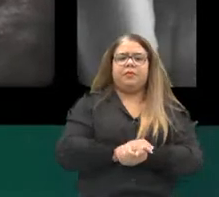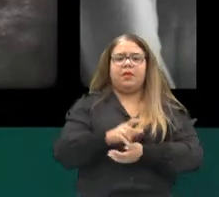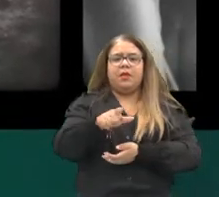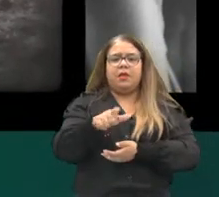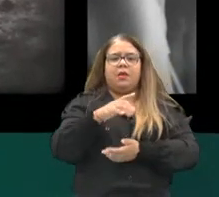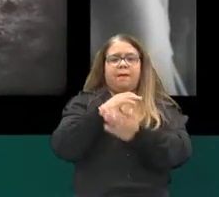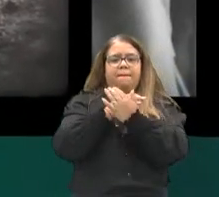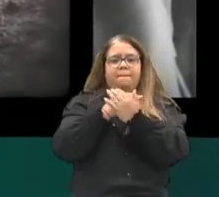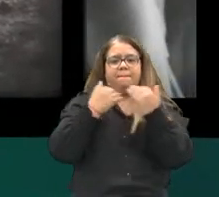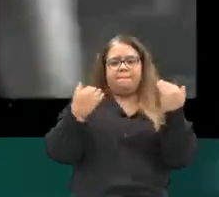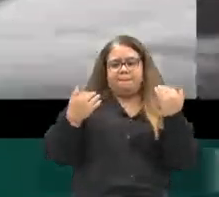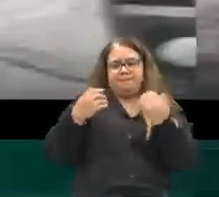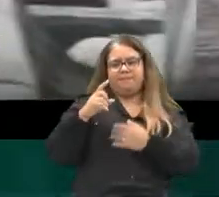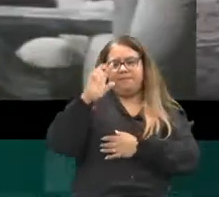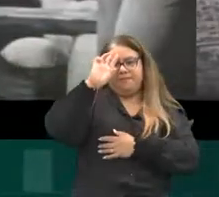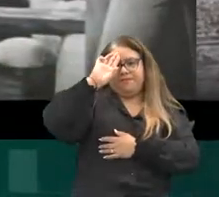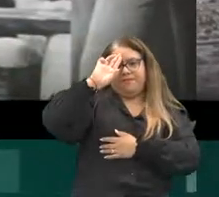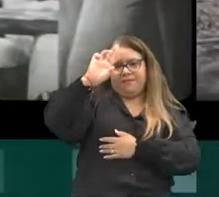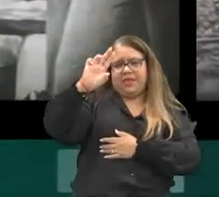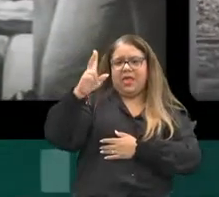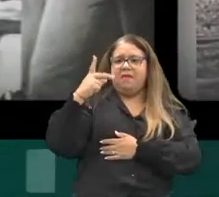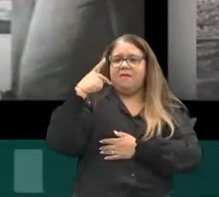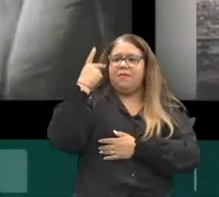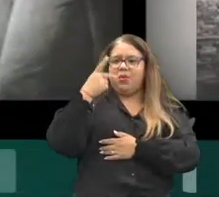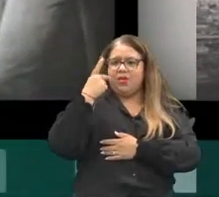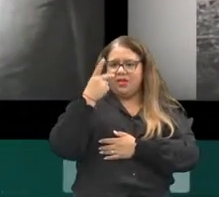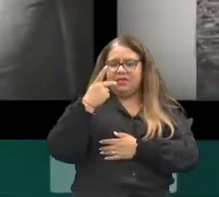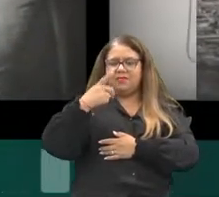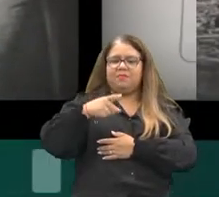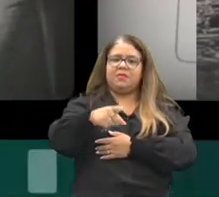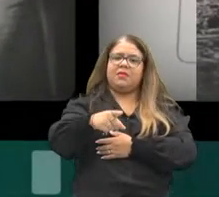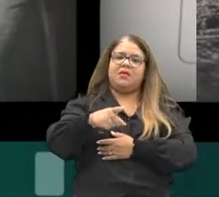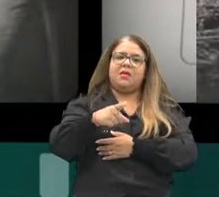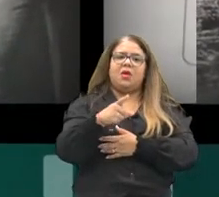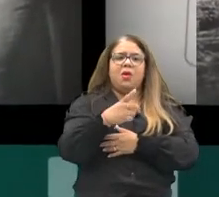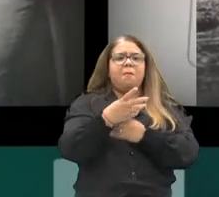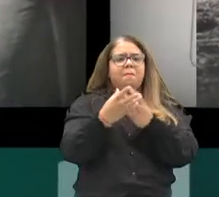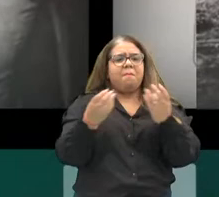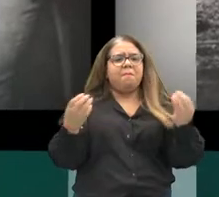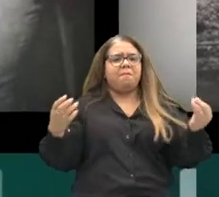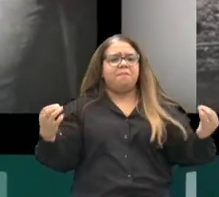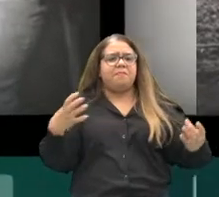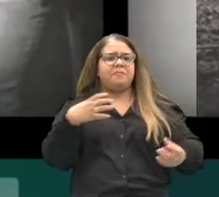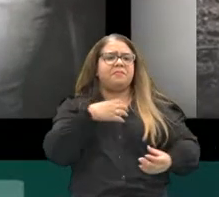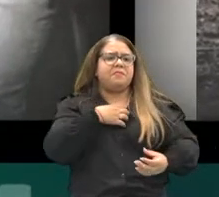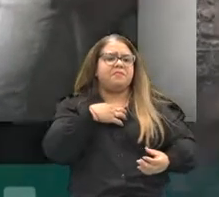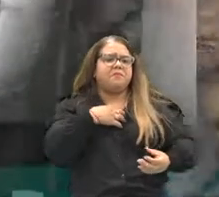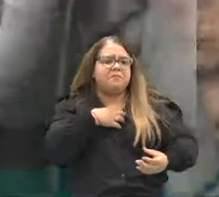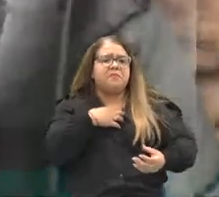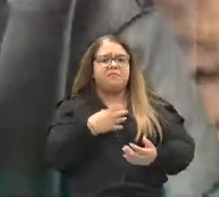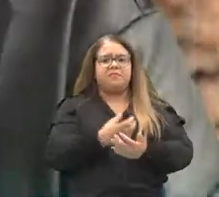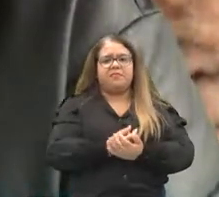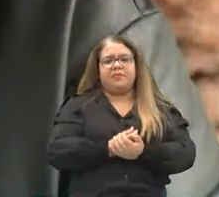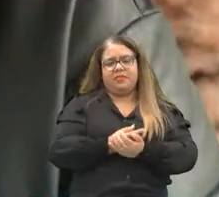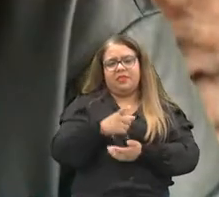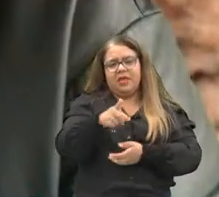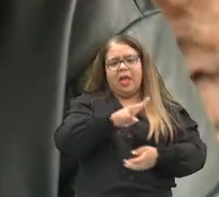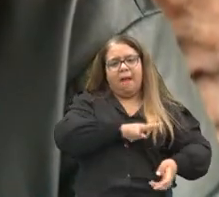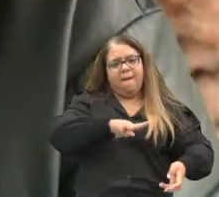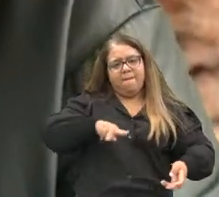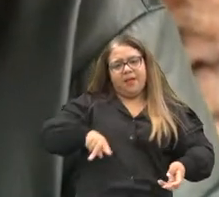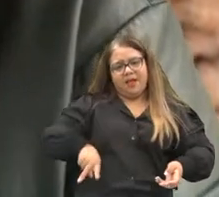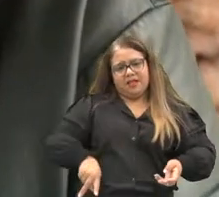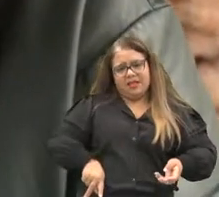líder político brasileiro resultou em comoção nacional. Ele era o presidente